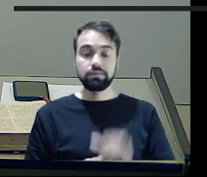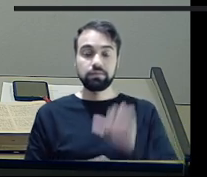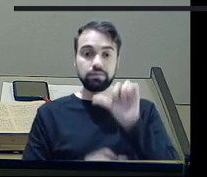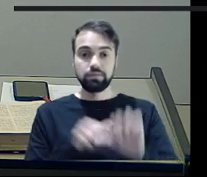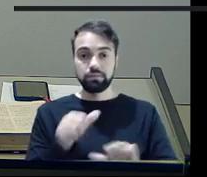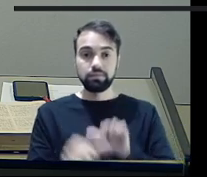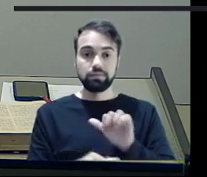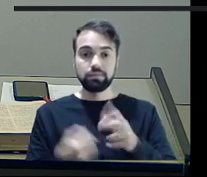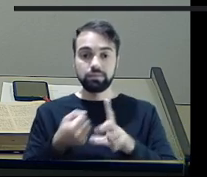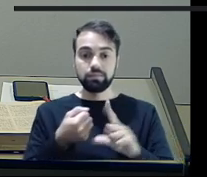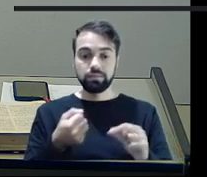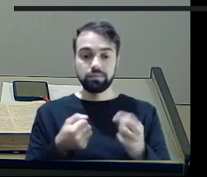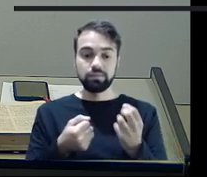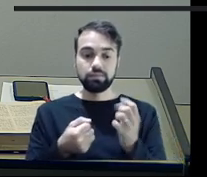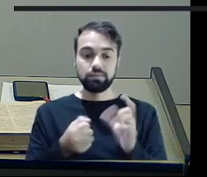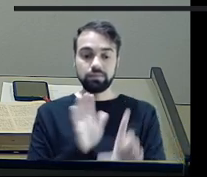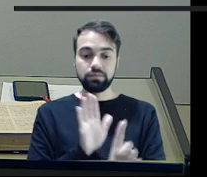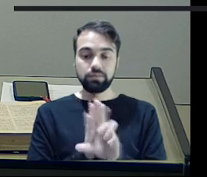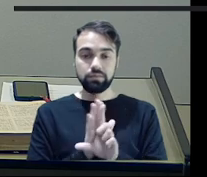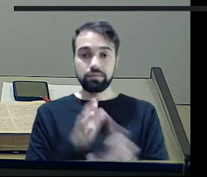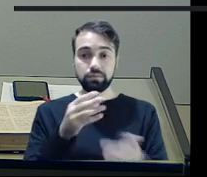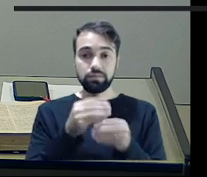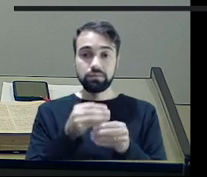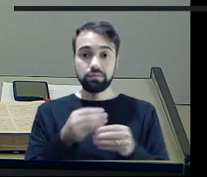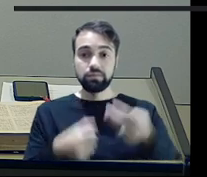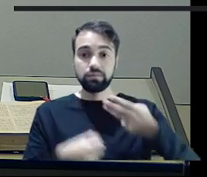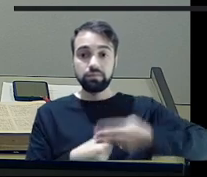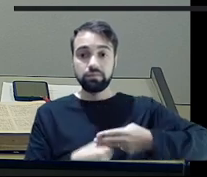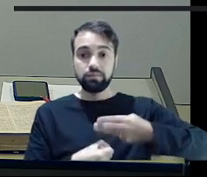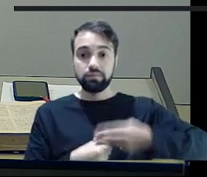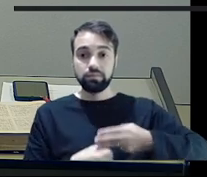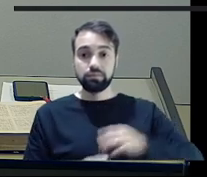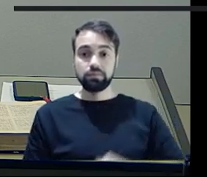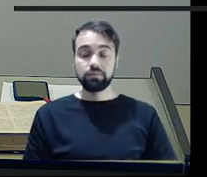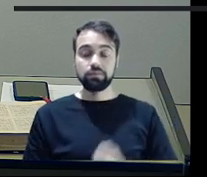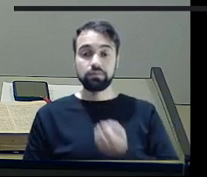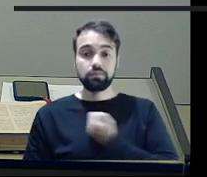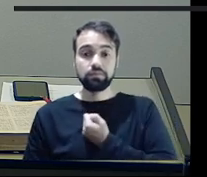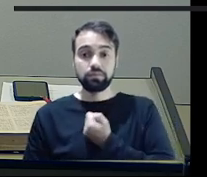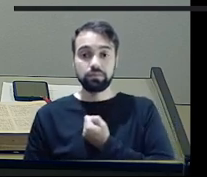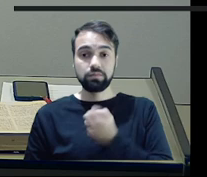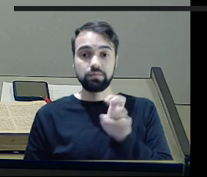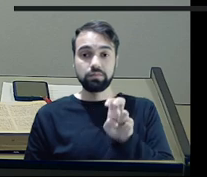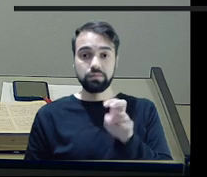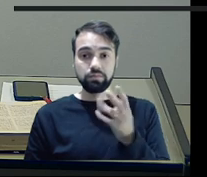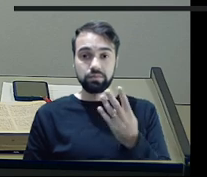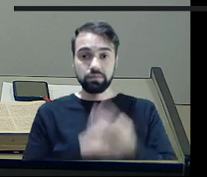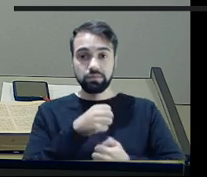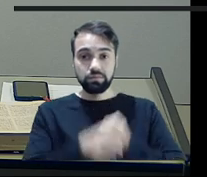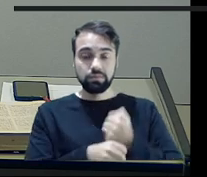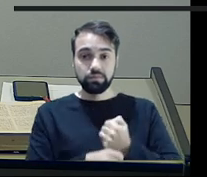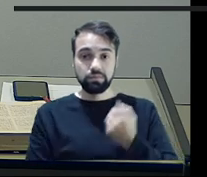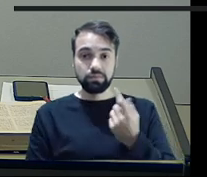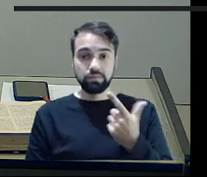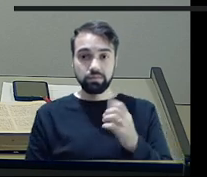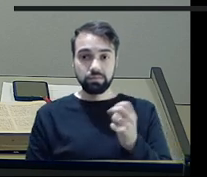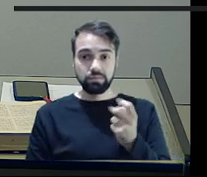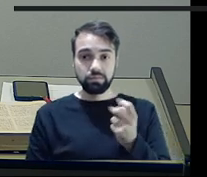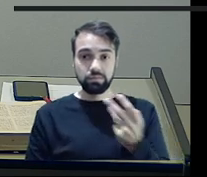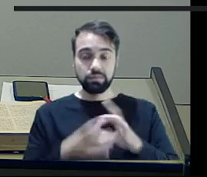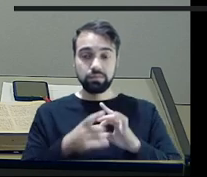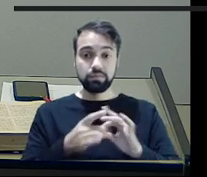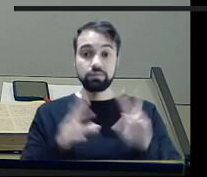artigo da Lei Complementar do Município de número 54 de 2023, que dispõe